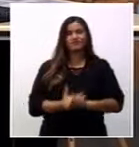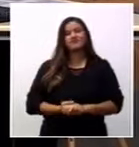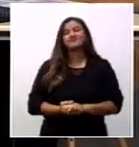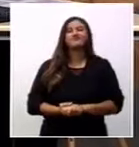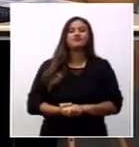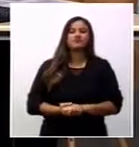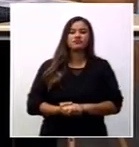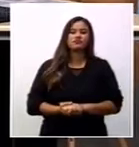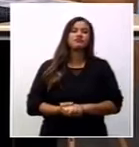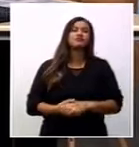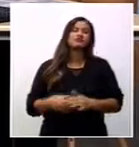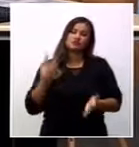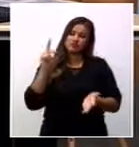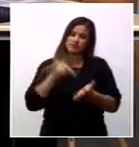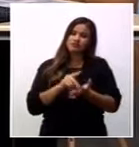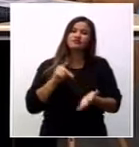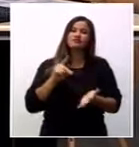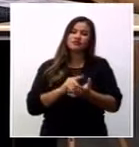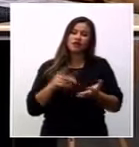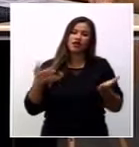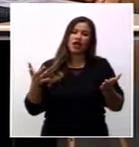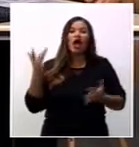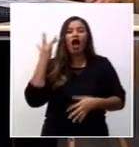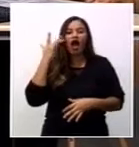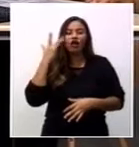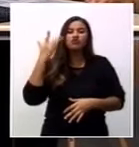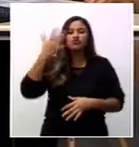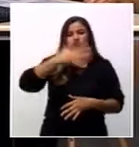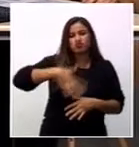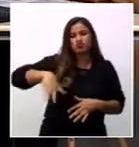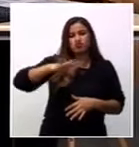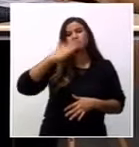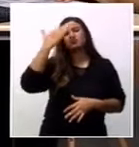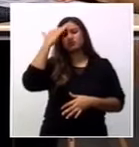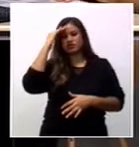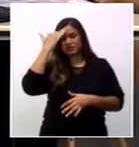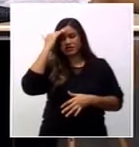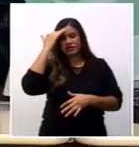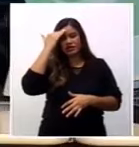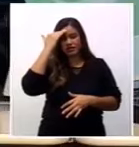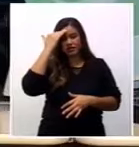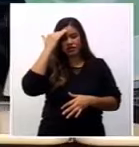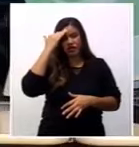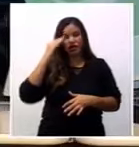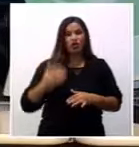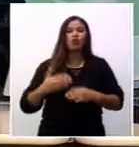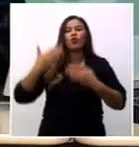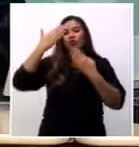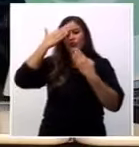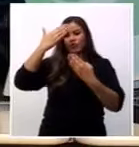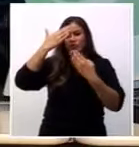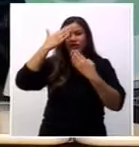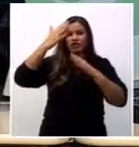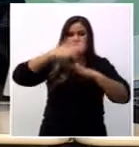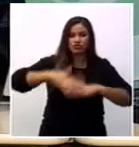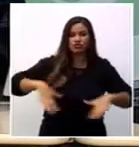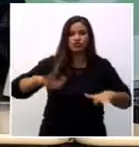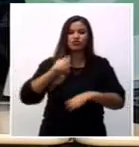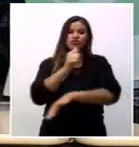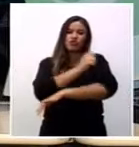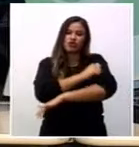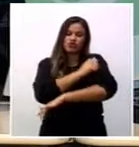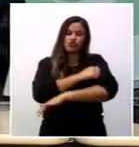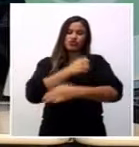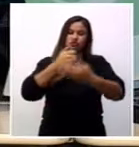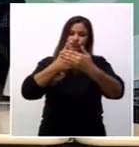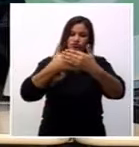ficou claro, né, nesse momento, a resolução dessas questões, e gostaria de agradecer a todos os alunos que estão utilizando o chat